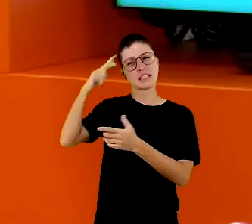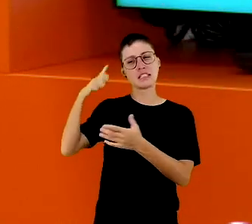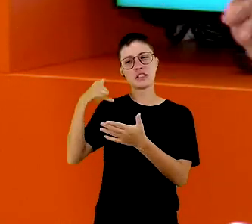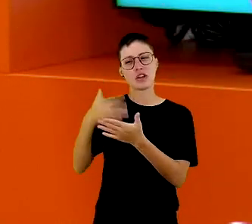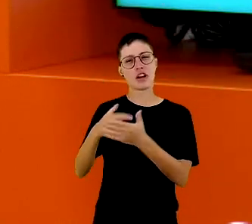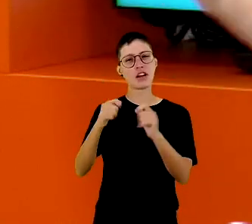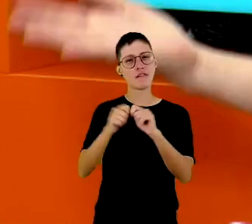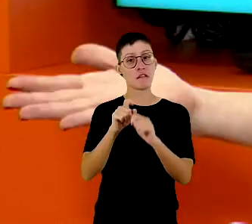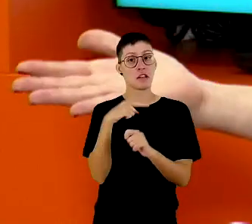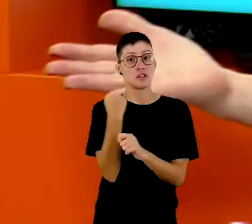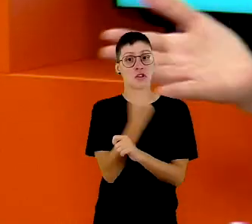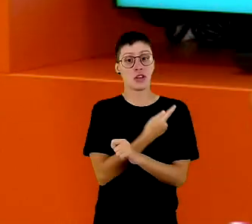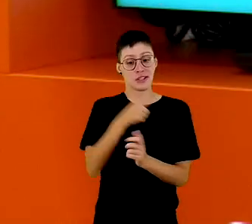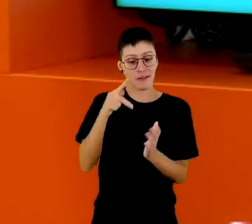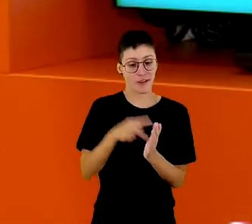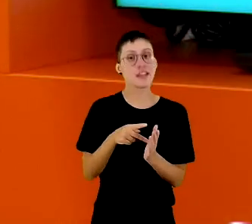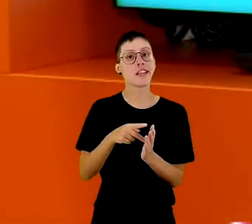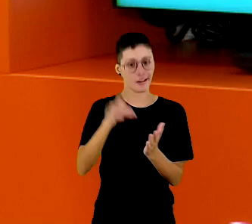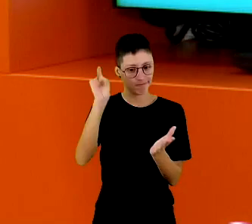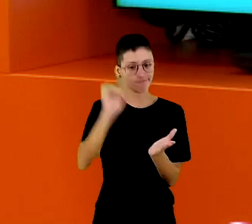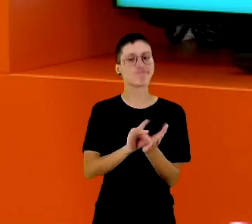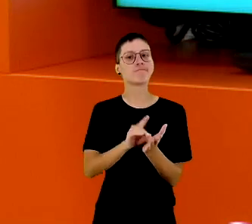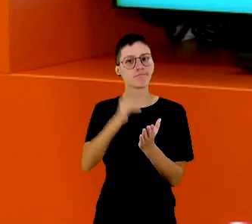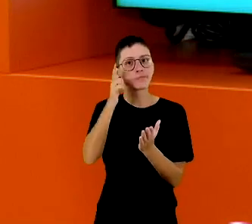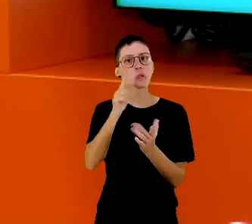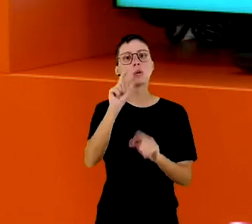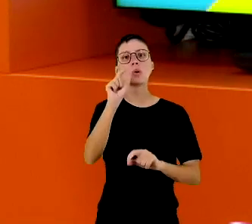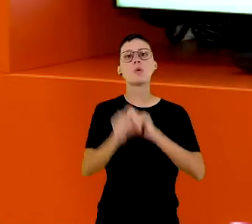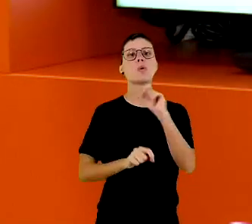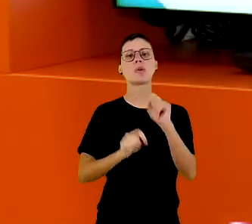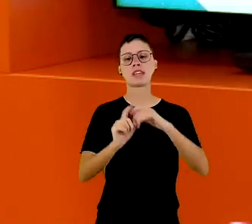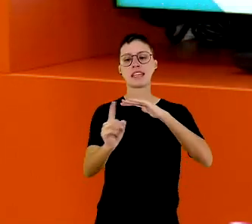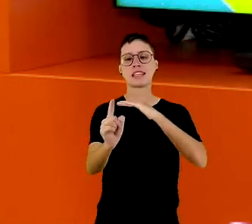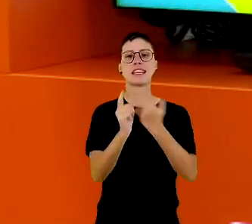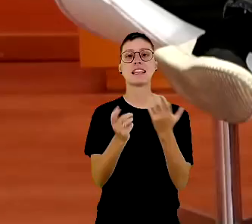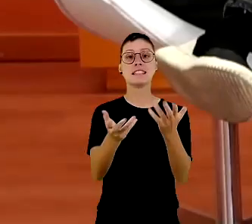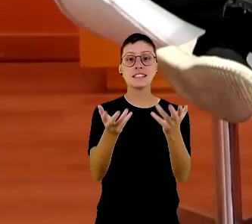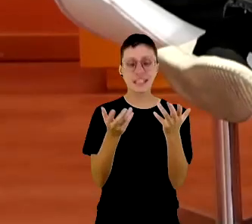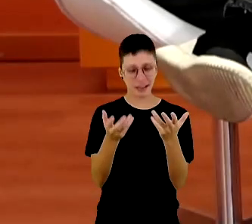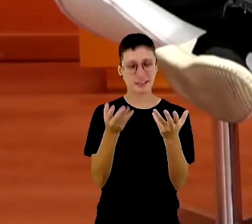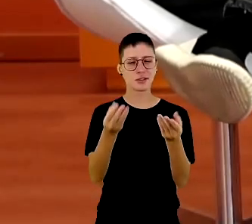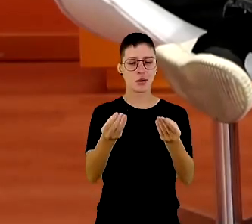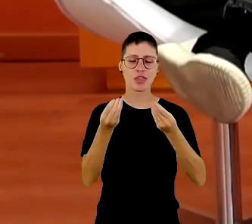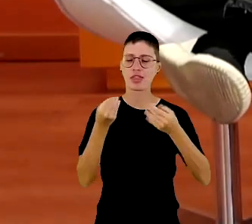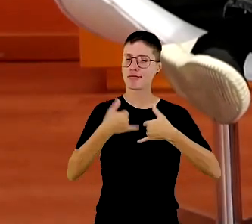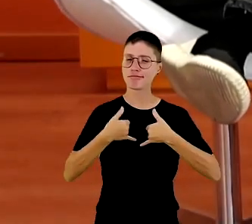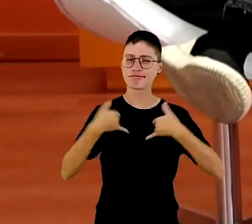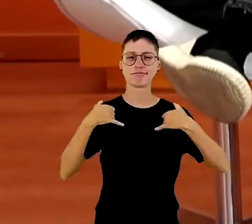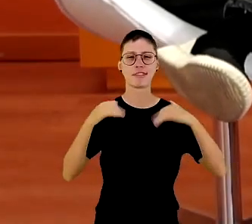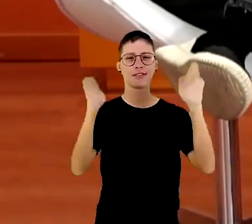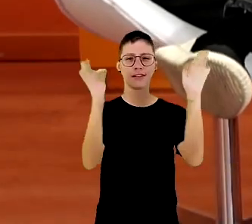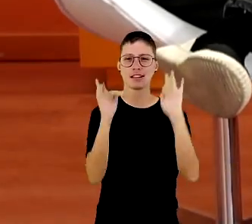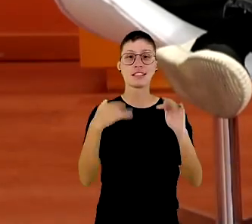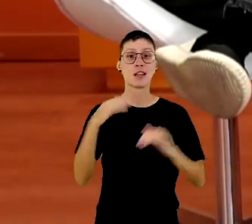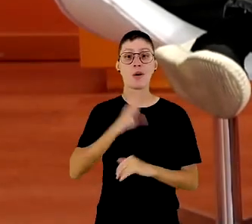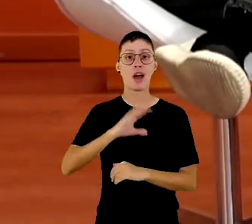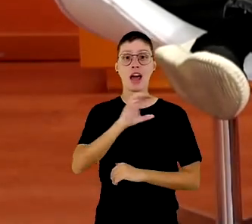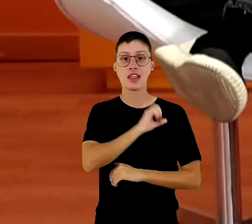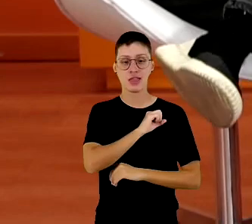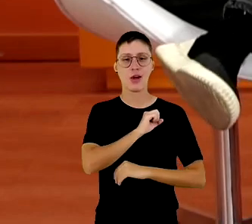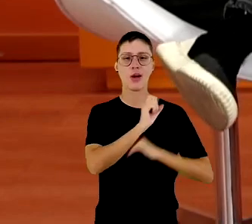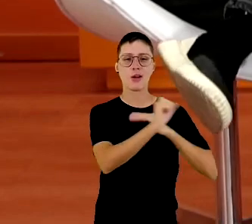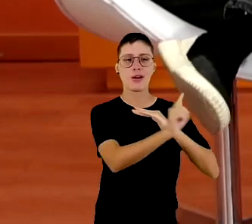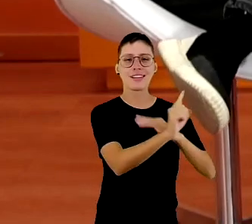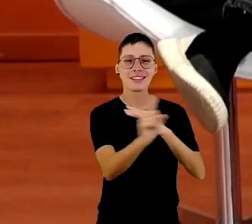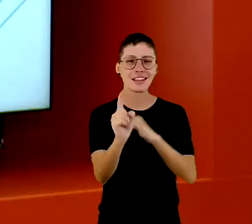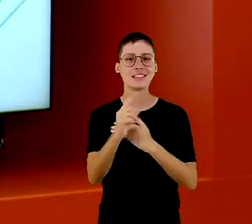realmente a gente chegue aonde o consumidor quer. Nossa, eu fico super feliz, vocês sabem que eu adoro cliente, então eu fico feliz em